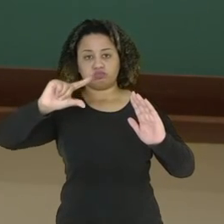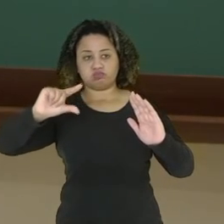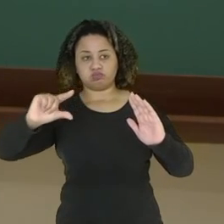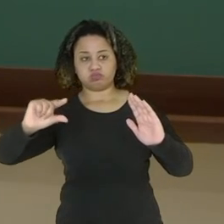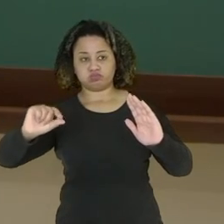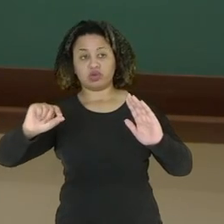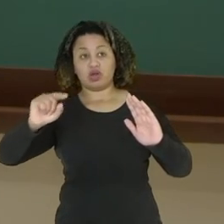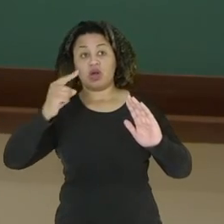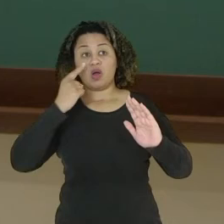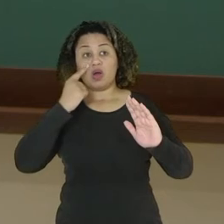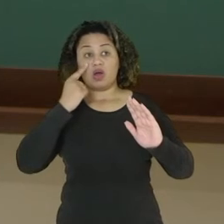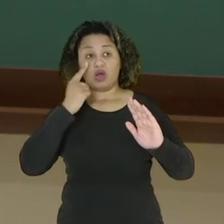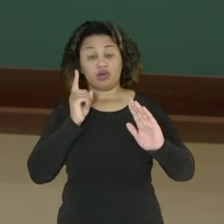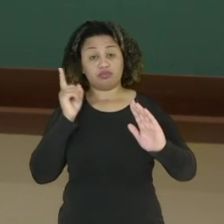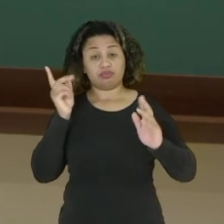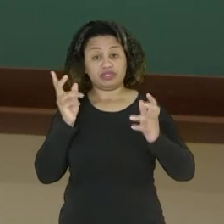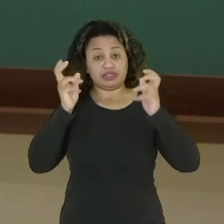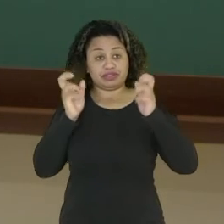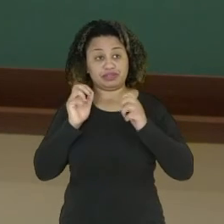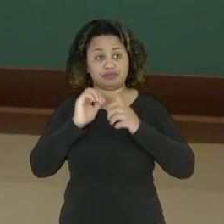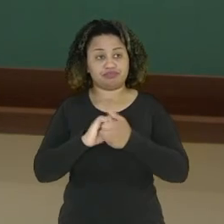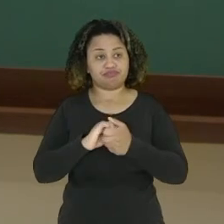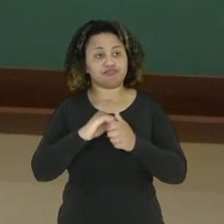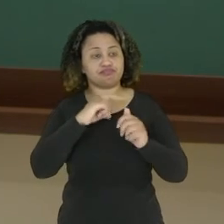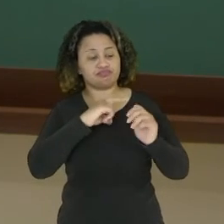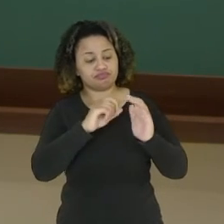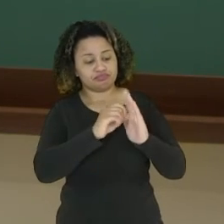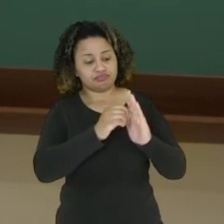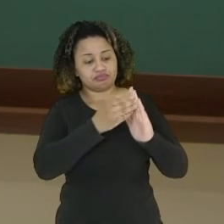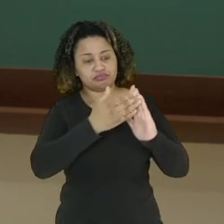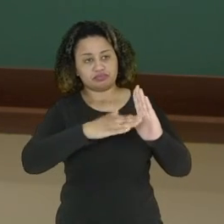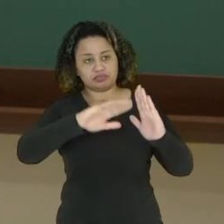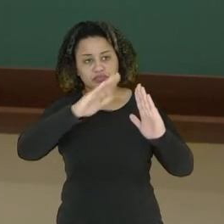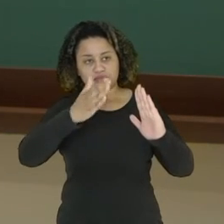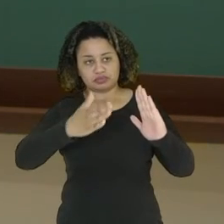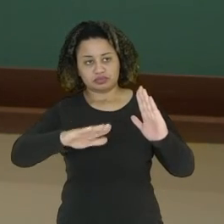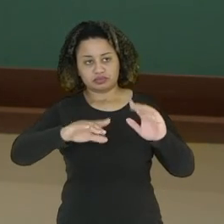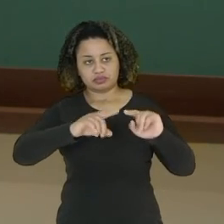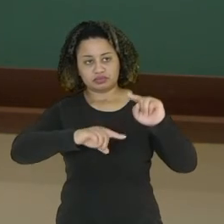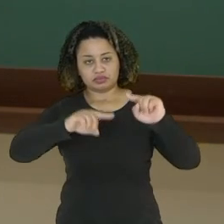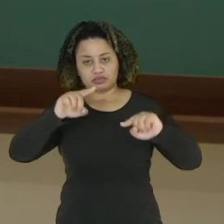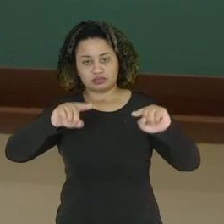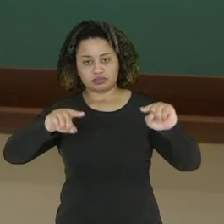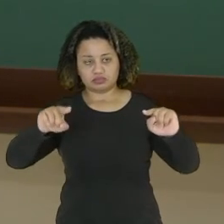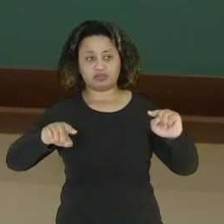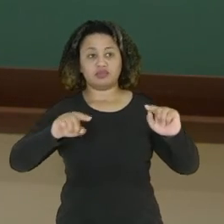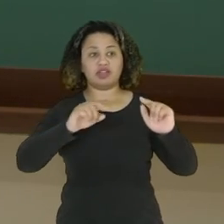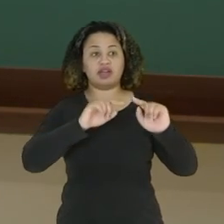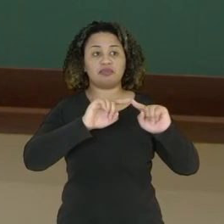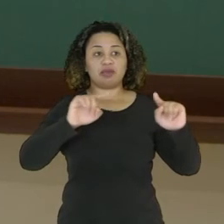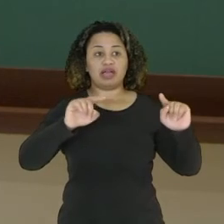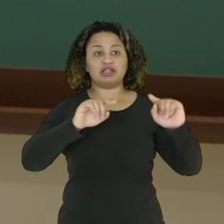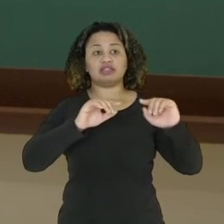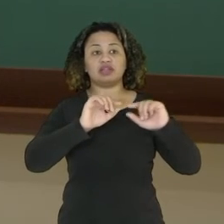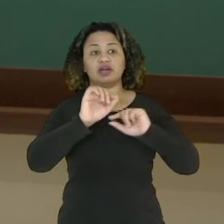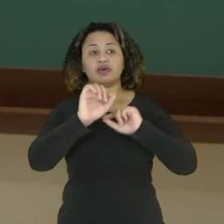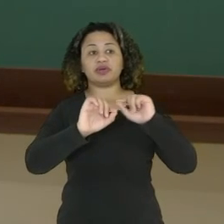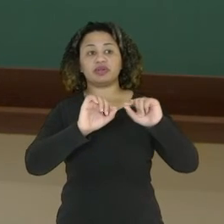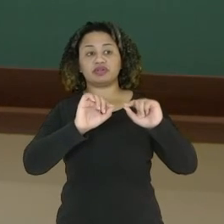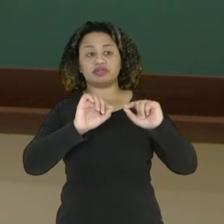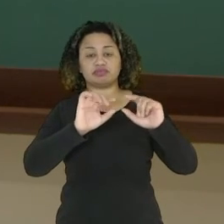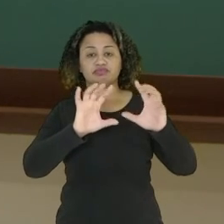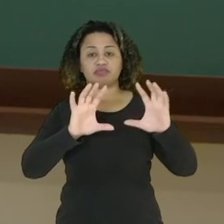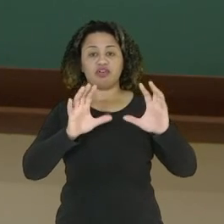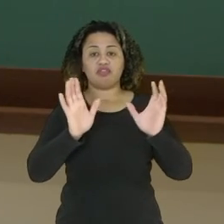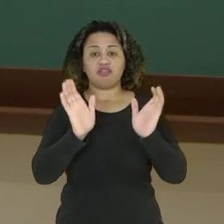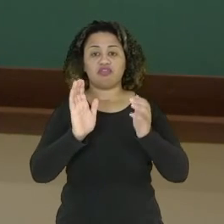ser importante, olha. Eu tenho uma onda que ela oscila e ela é uma onda estacionária, ela é uma onda